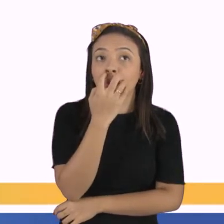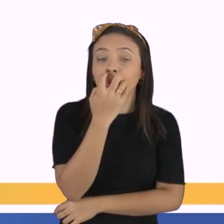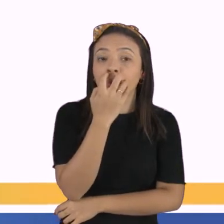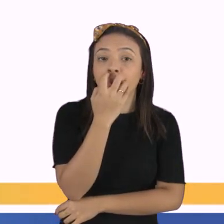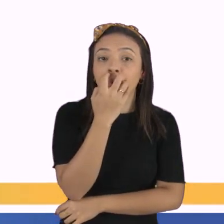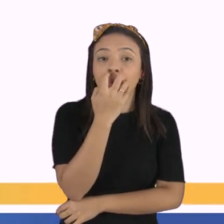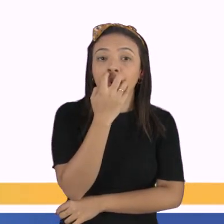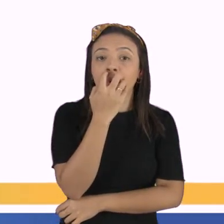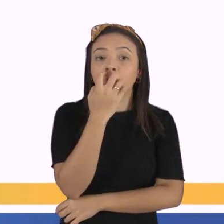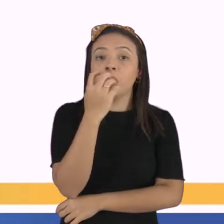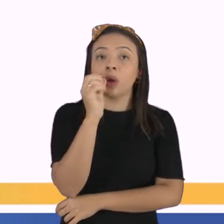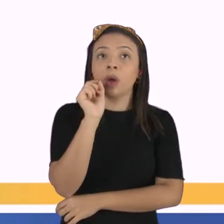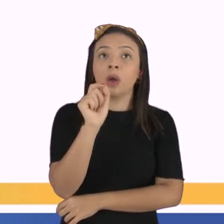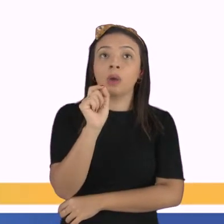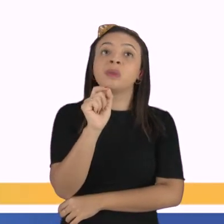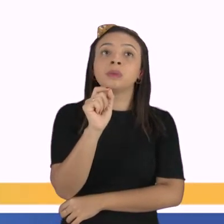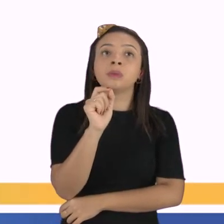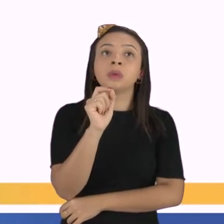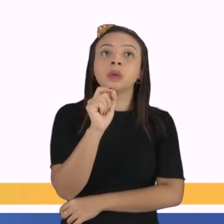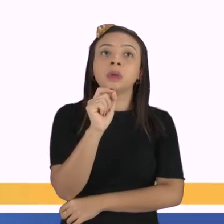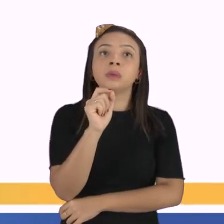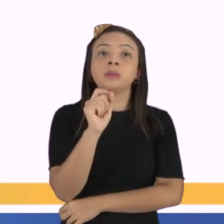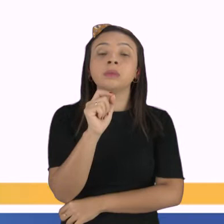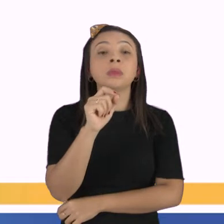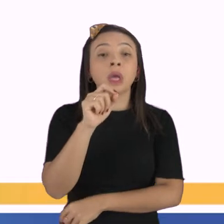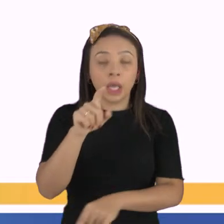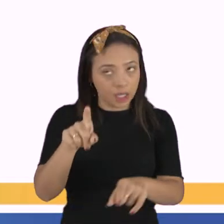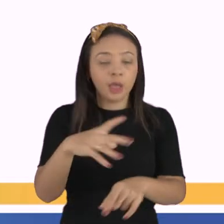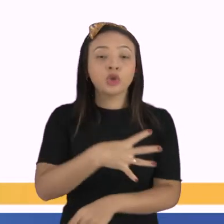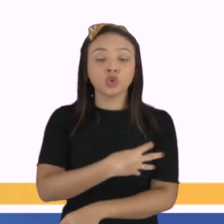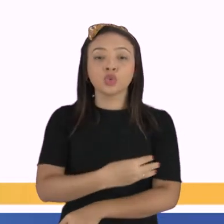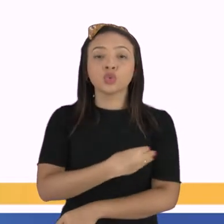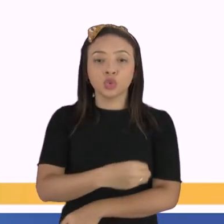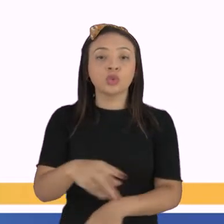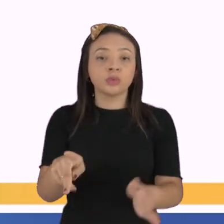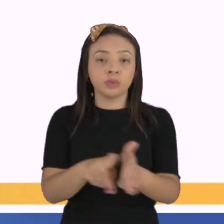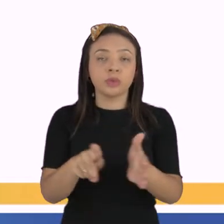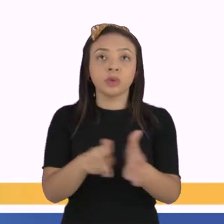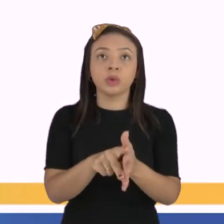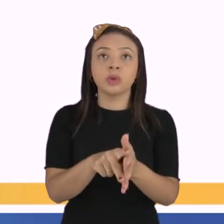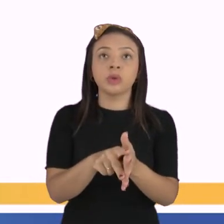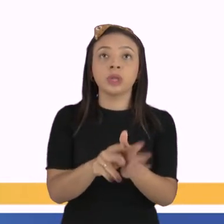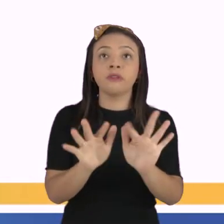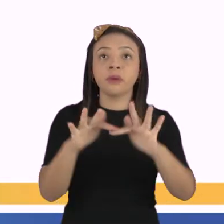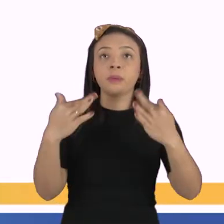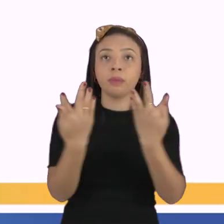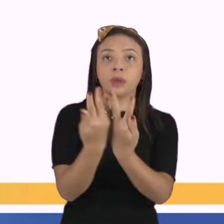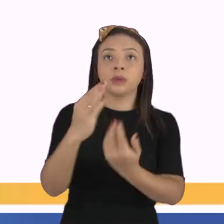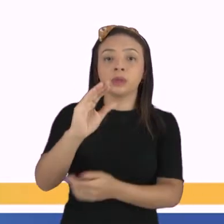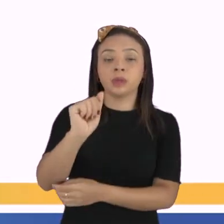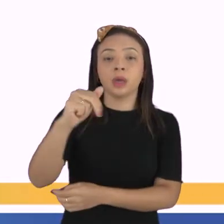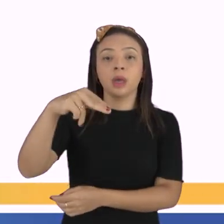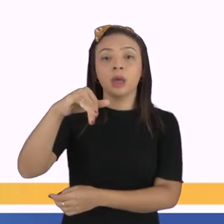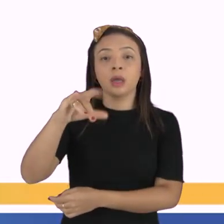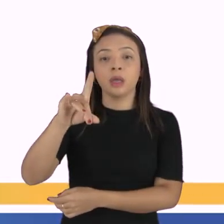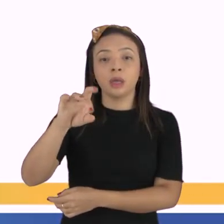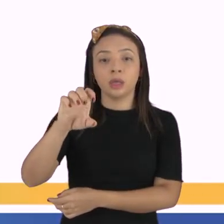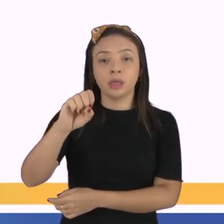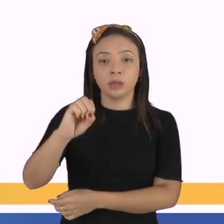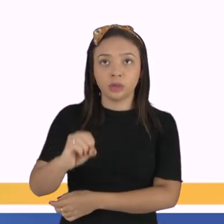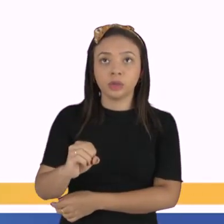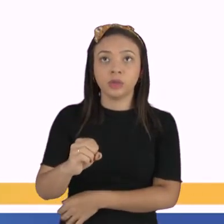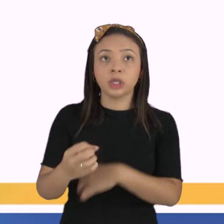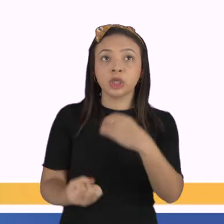são Canis lupus familiares, eles são mamíferos da família dos canídeos, da qual eles são originários